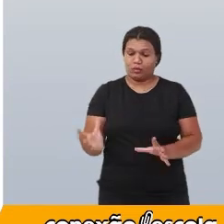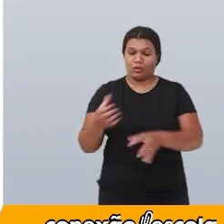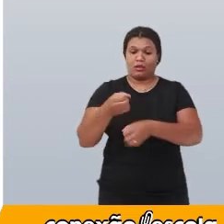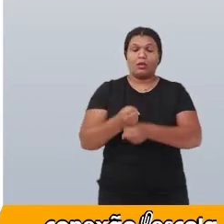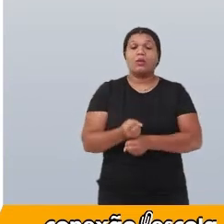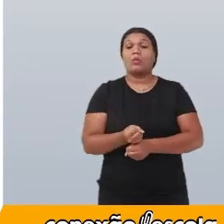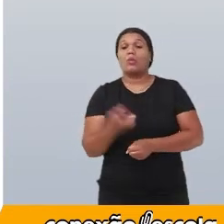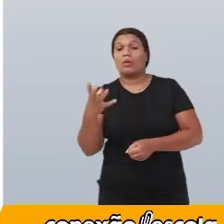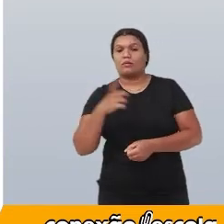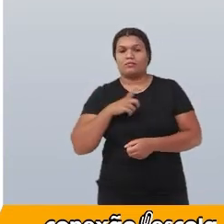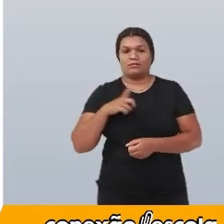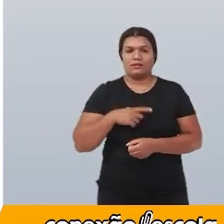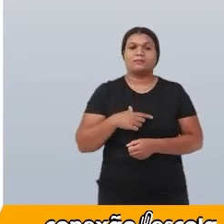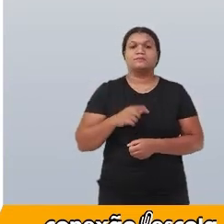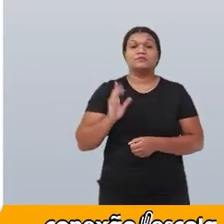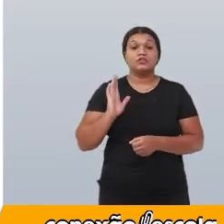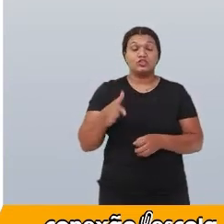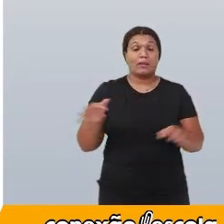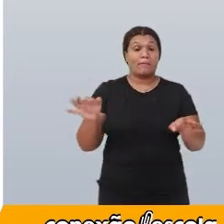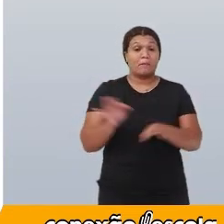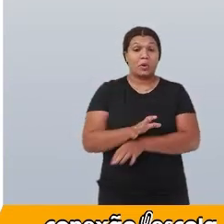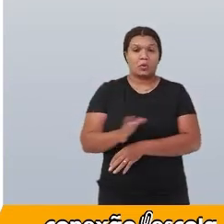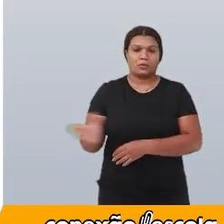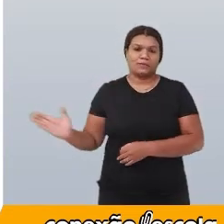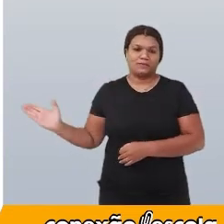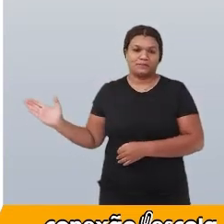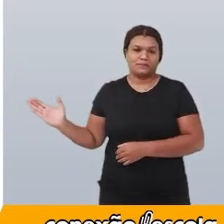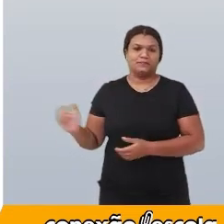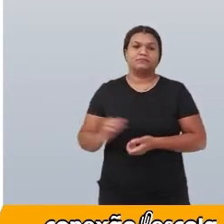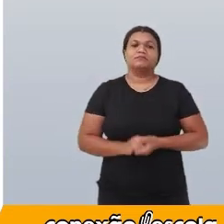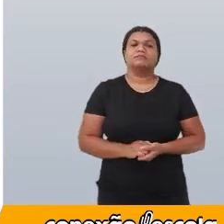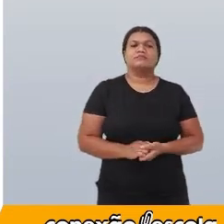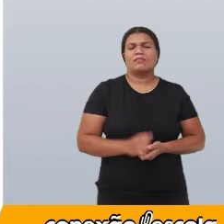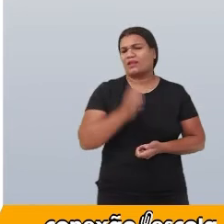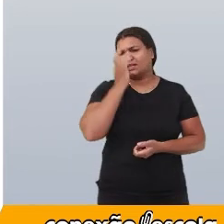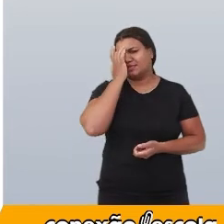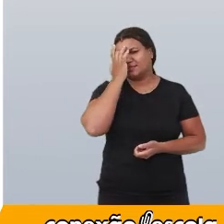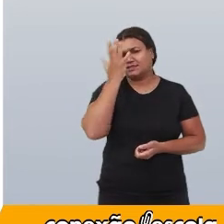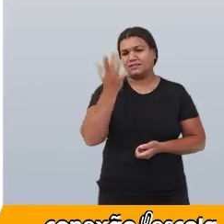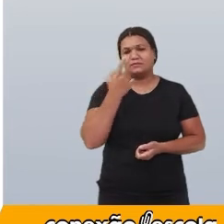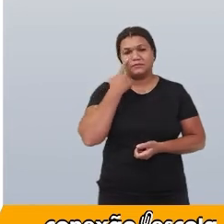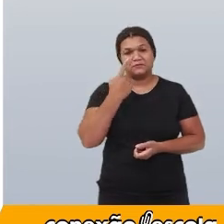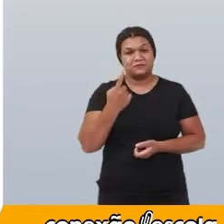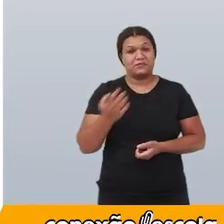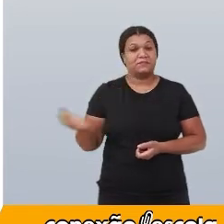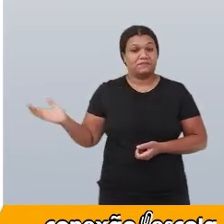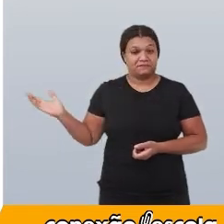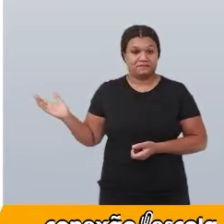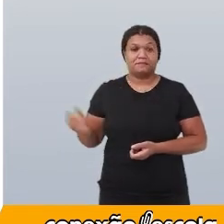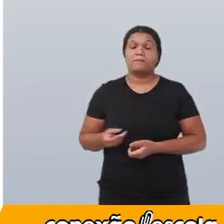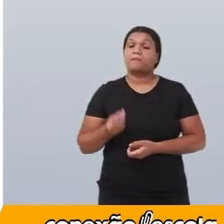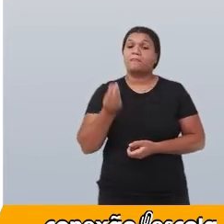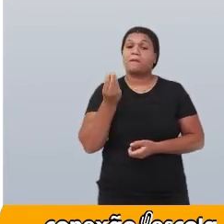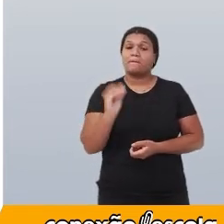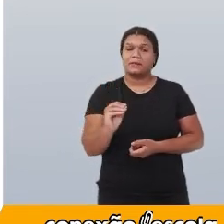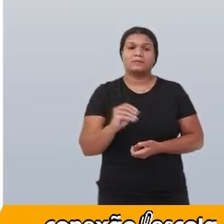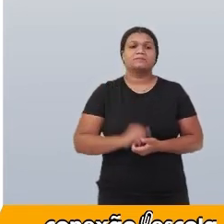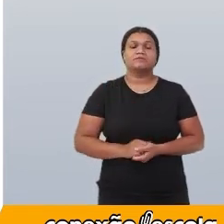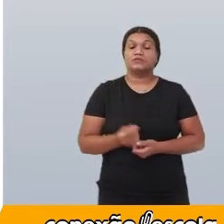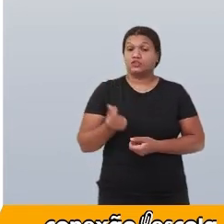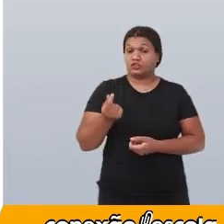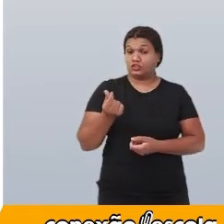têm juntos. E o cálculo já está pronto. Então, é muito simples. É só adicionar